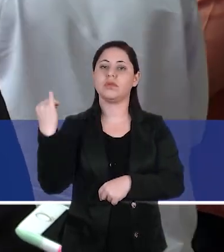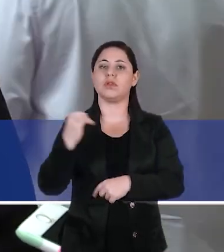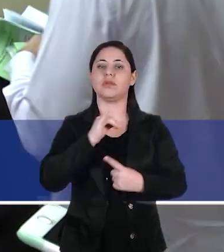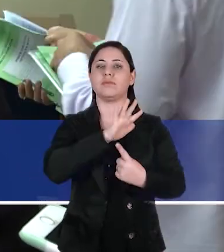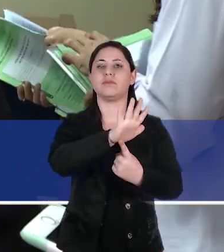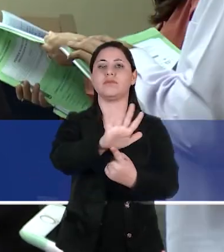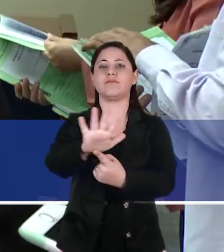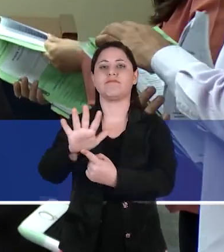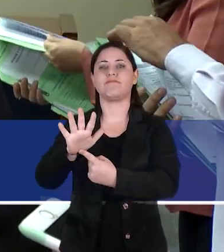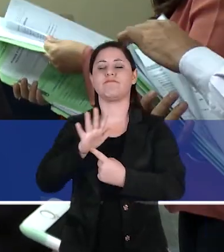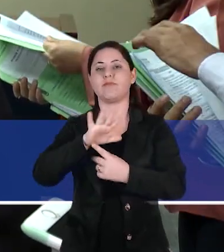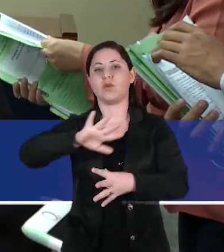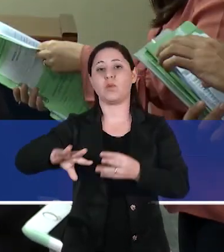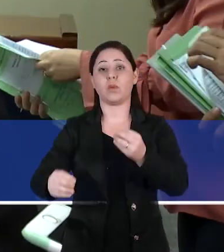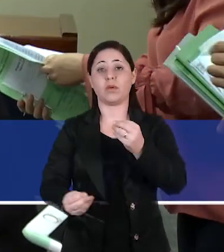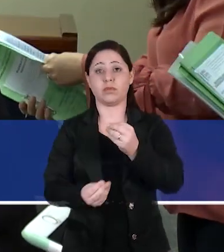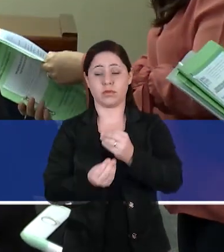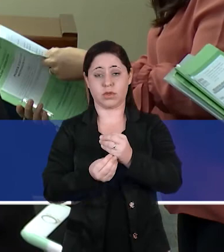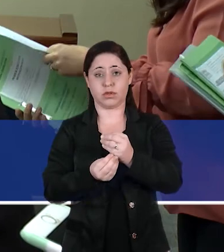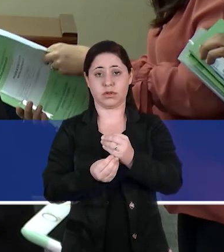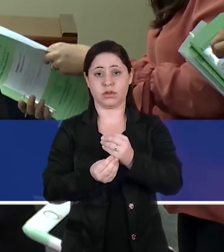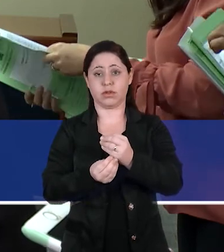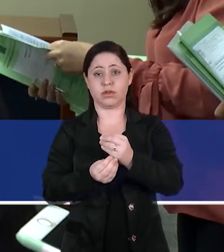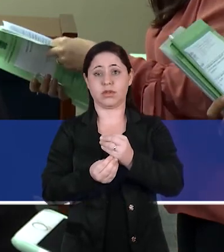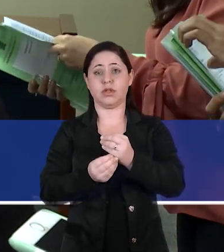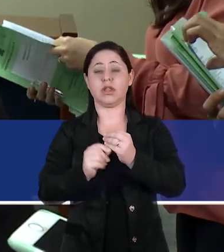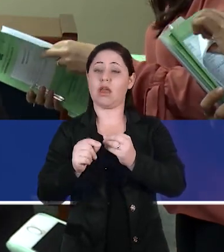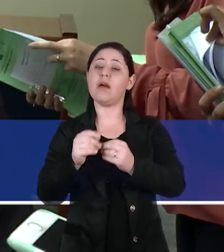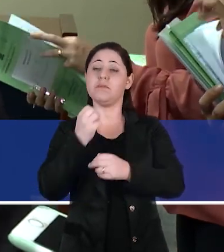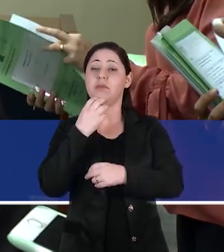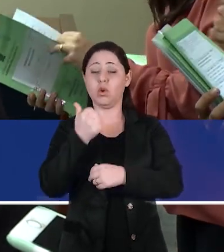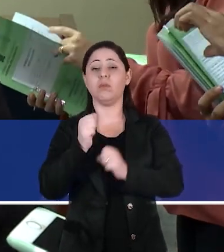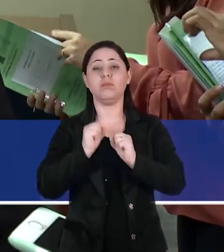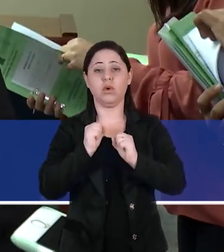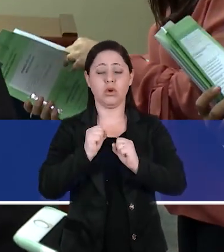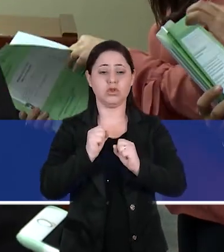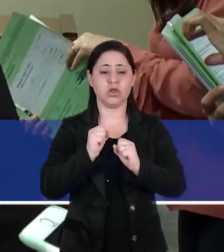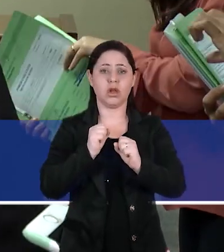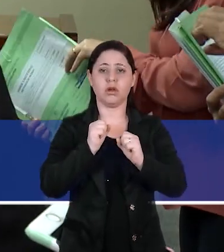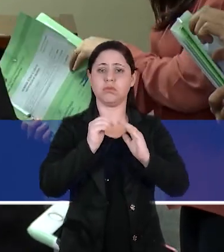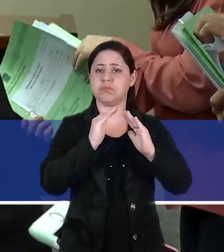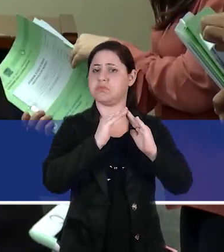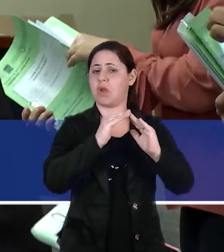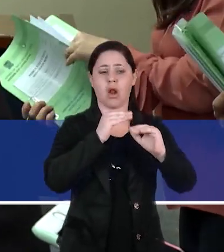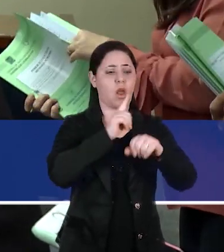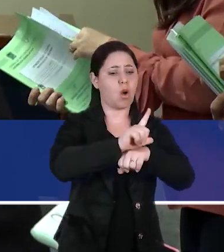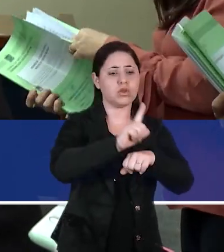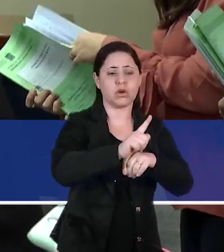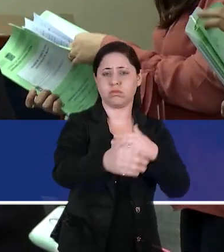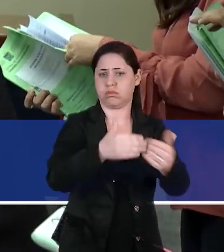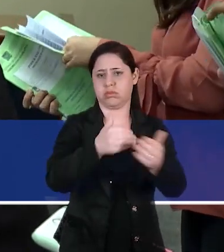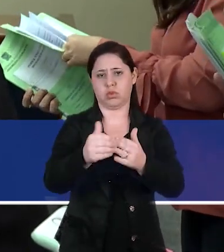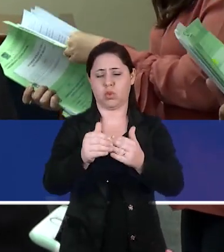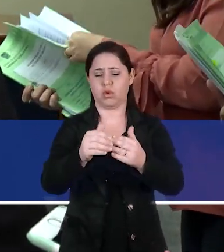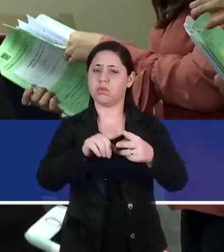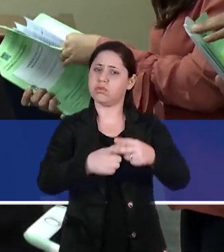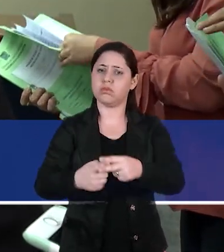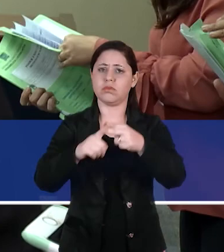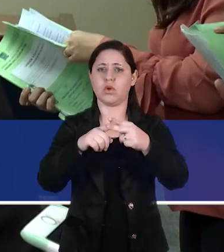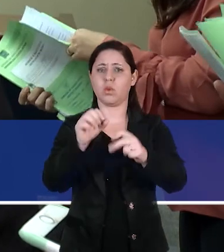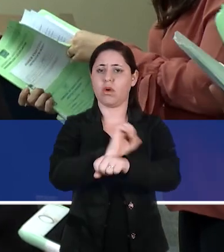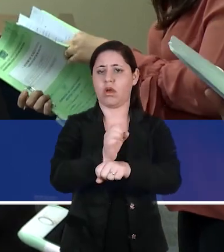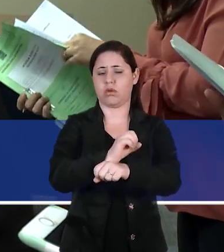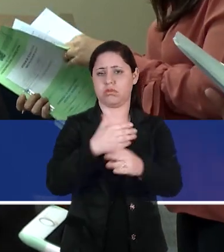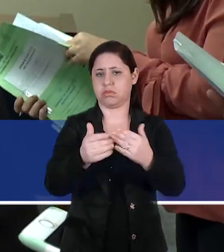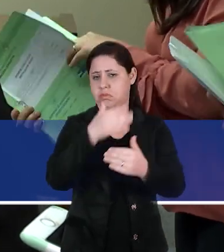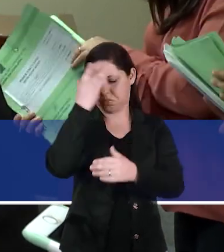foi apresentado uma emenda em que, tudo bem, você pode colocar o seu carro onde você quiser, com quem